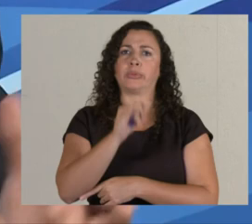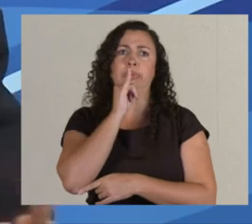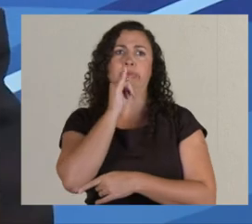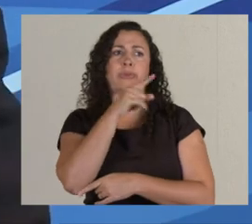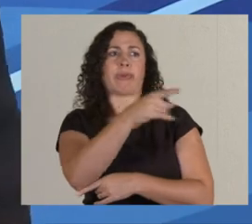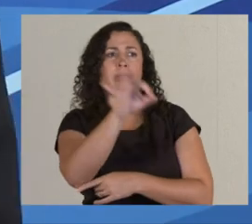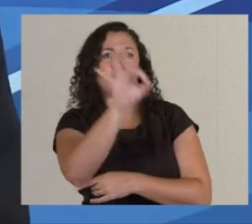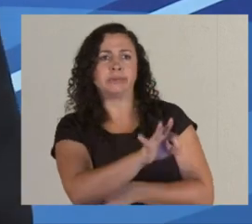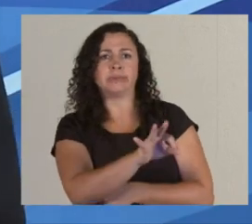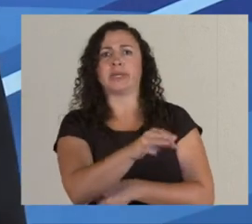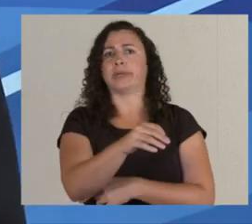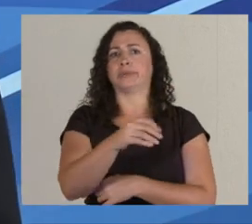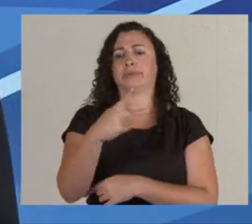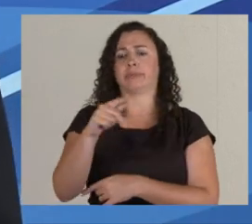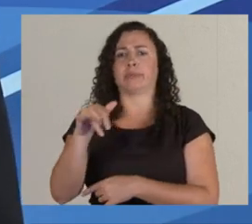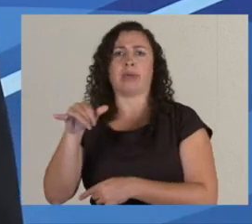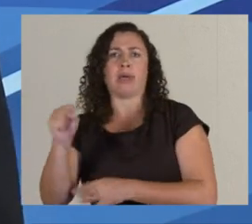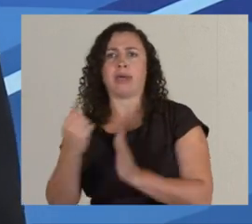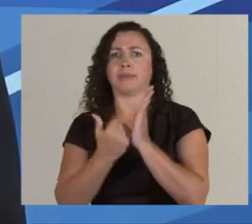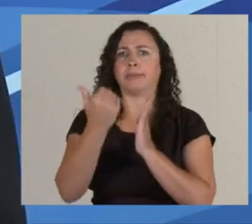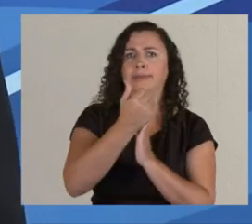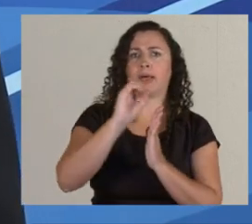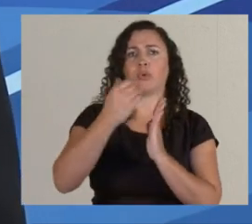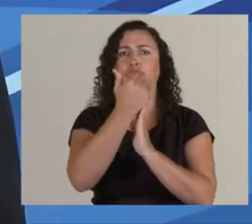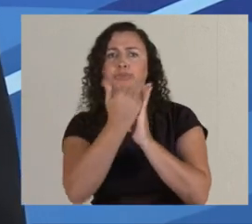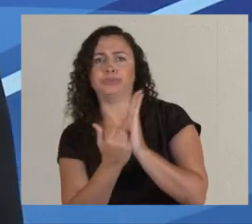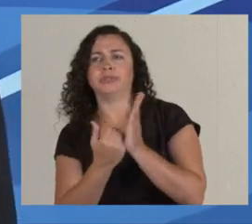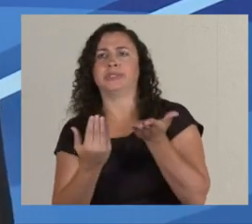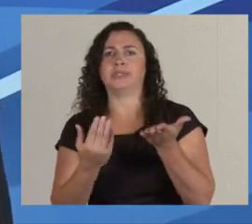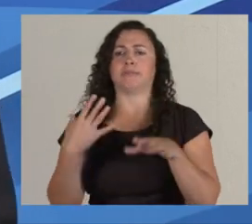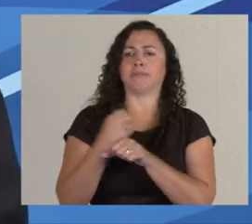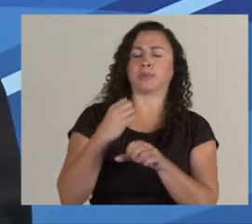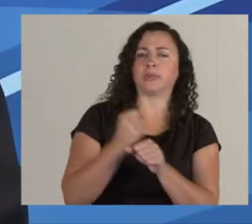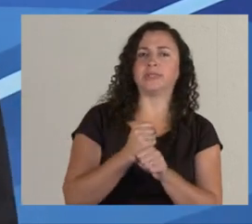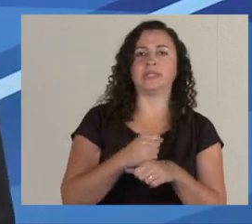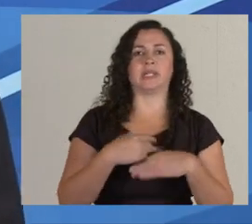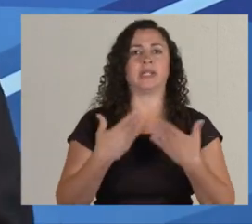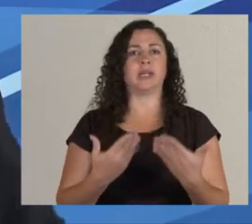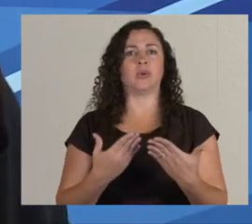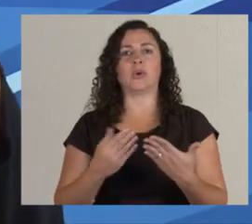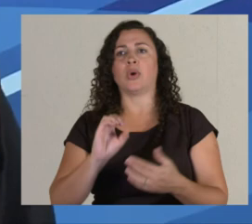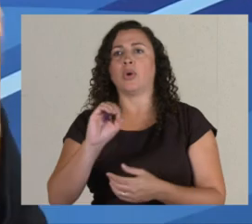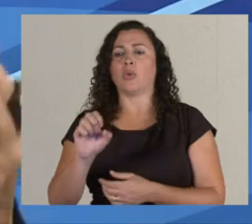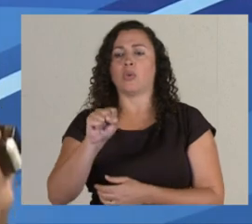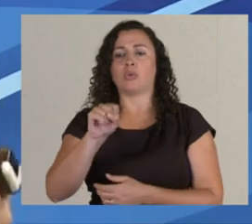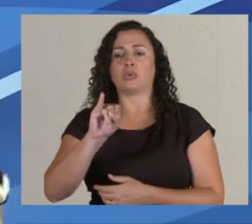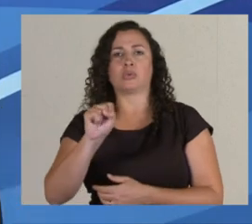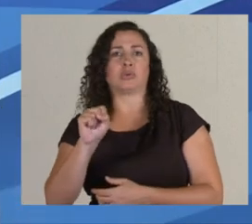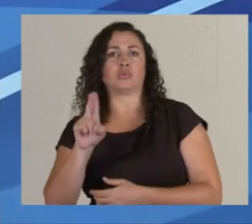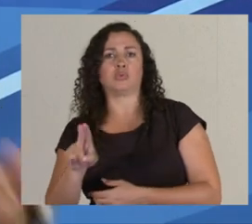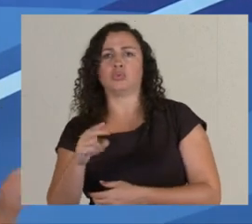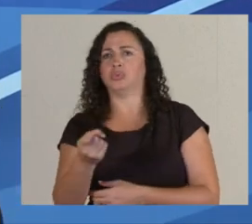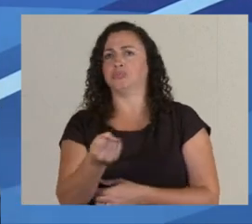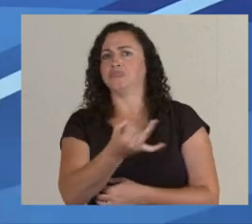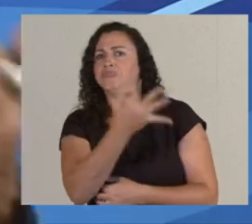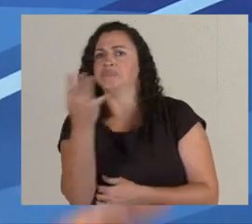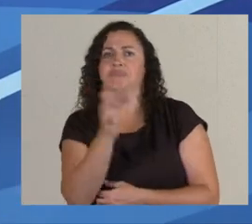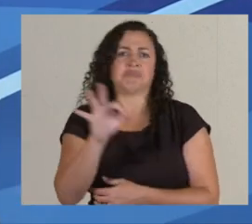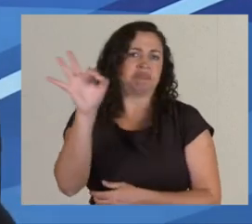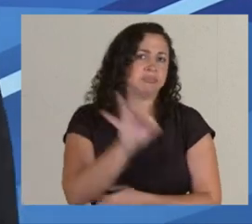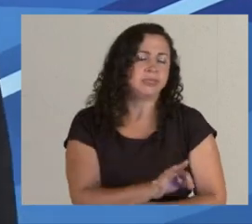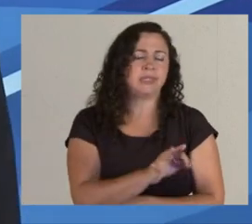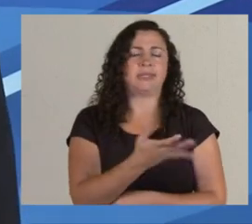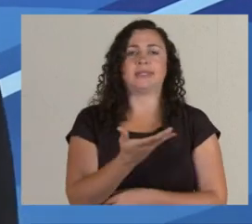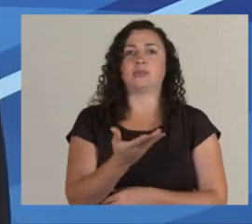Vamos ter tanto aqui, ali do PAES, vamos aumentar ou diminuir os pontos, né? Via SISU vai ser